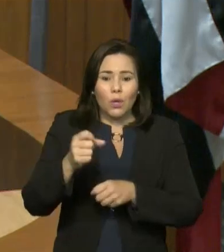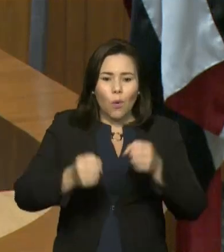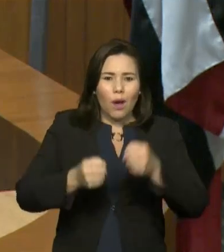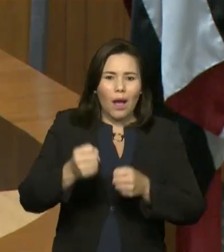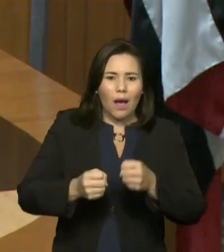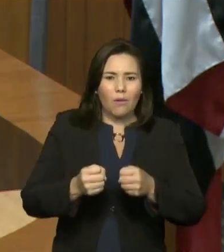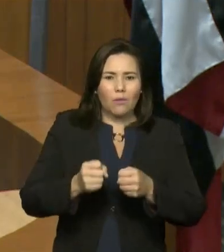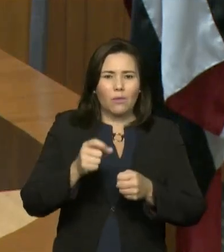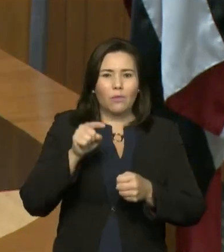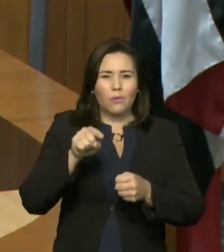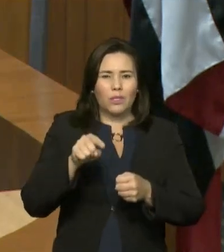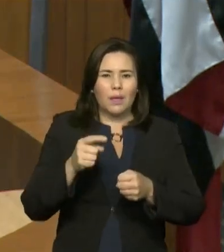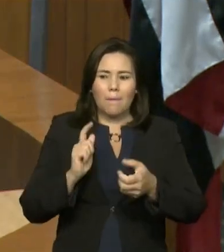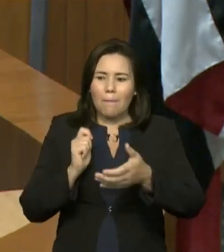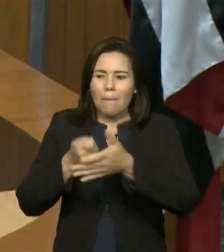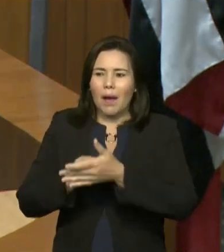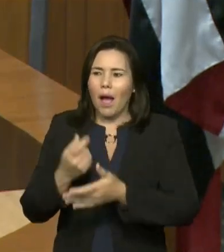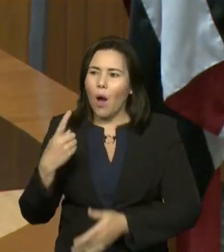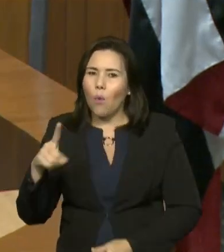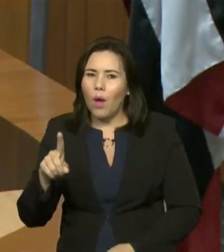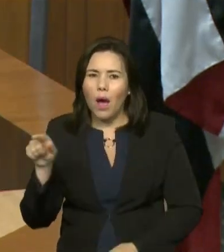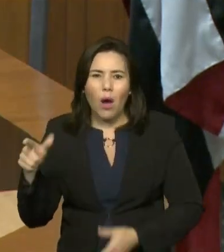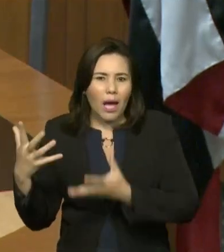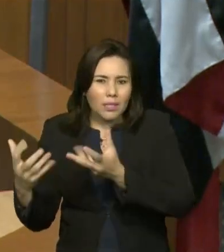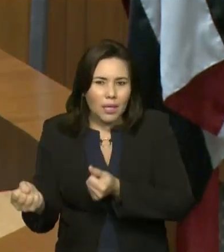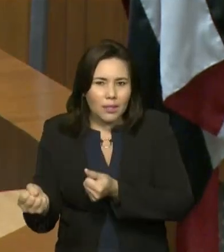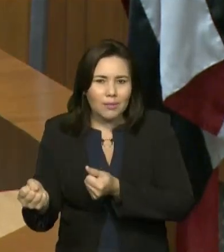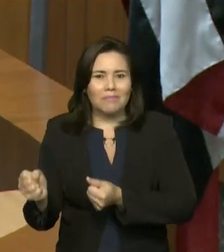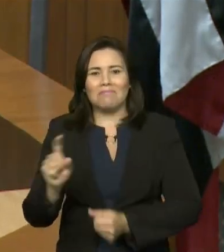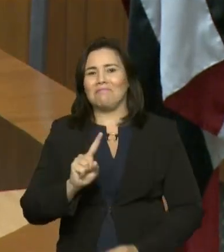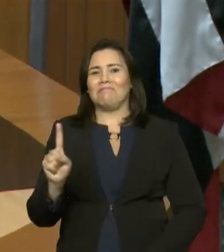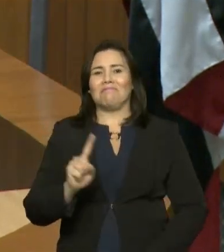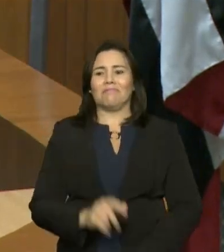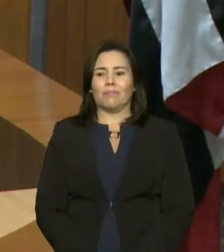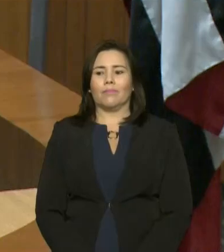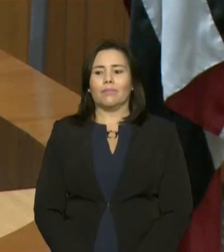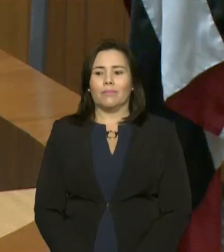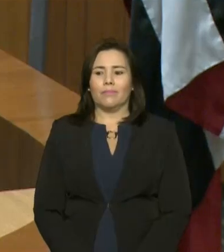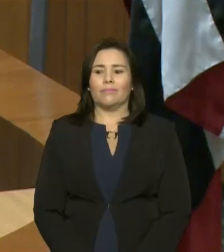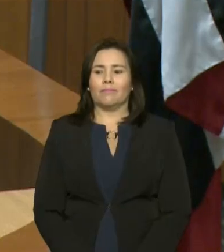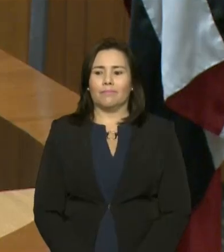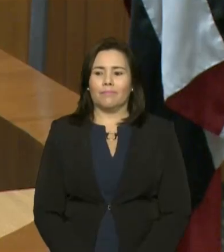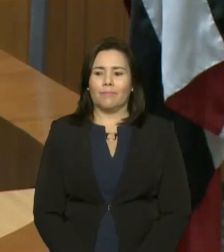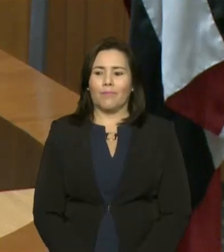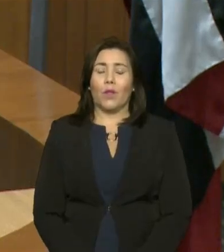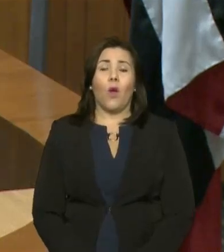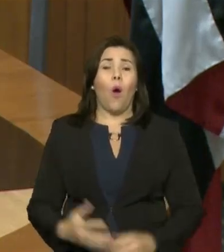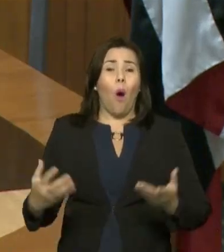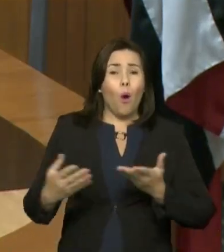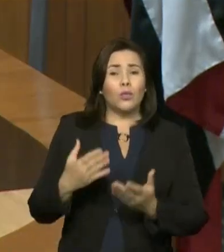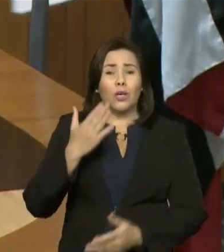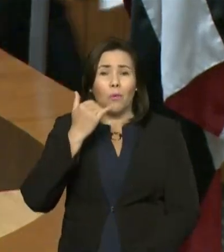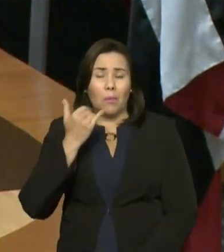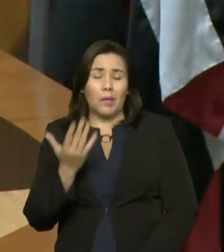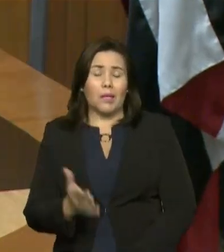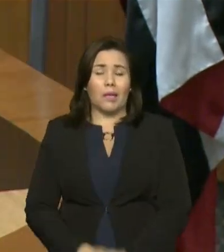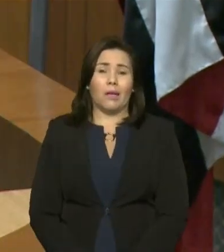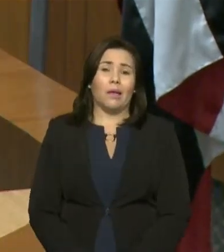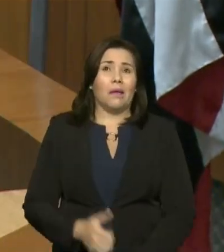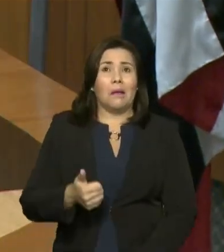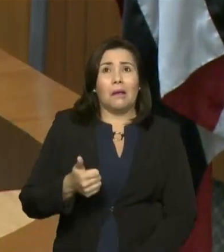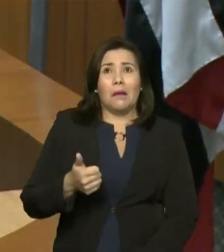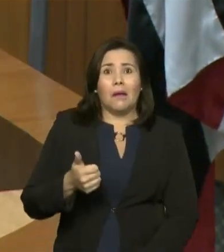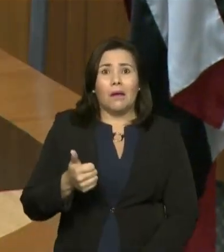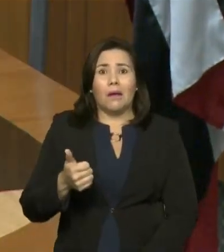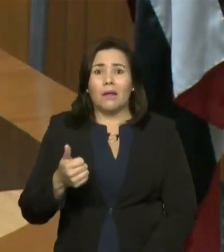uma refeição custa ali 14, R$ 15, subsidiada. Se aumentar para